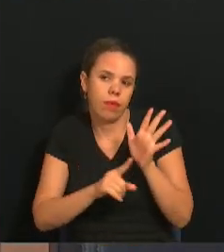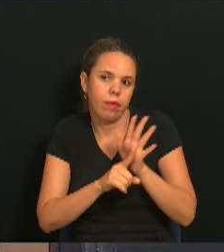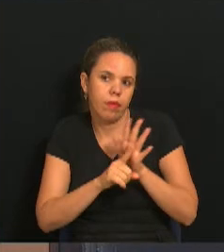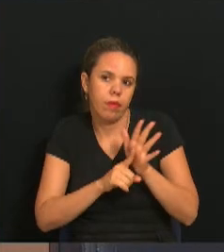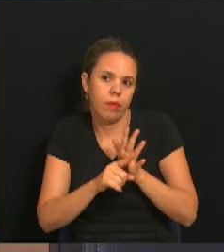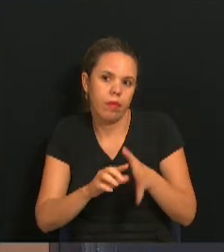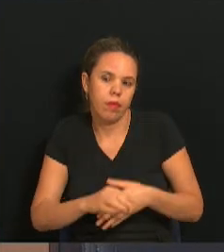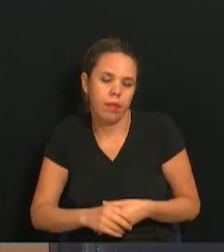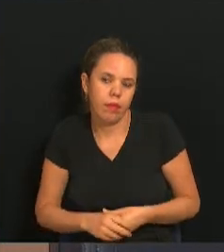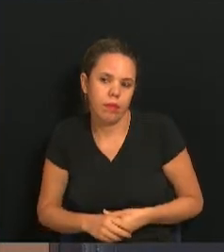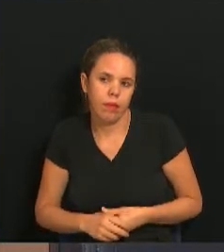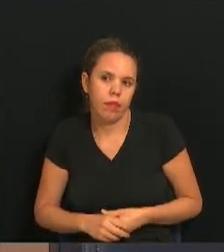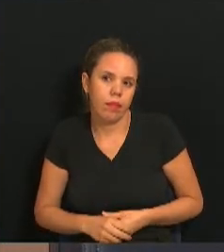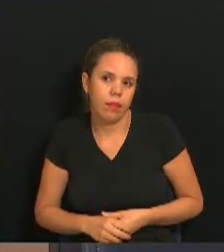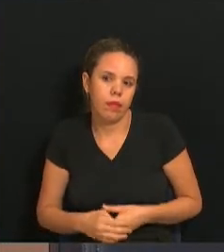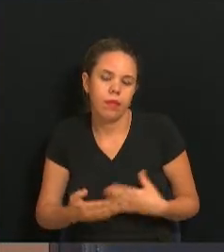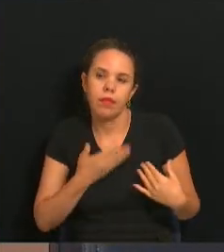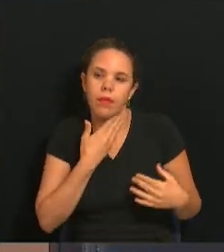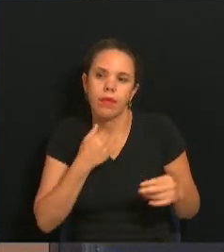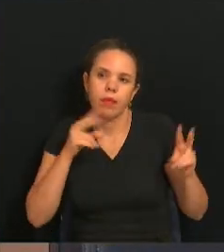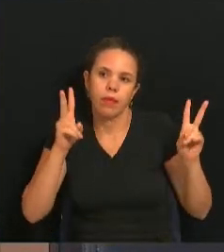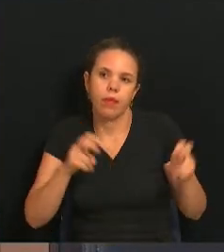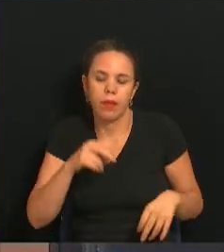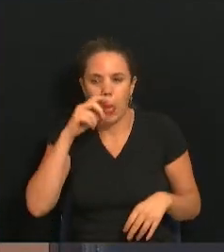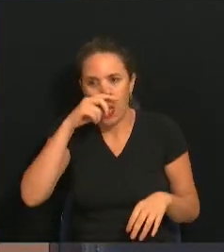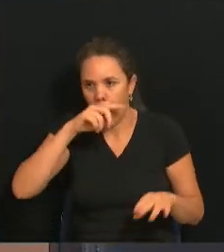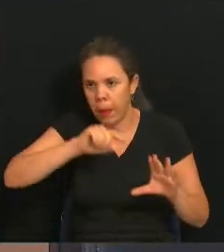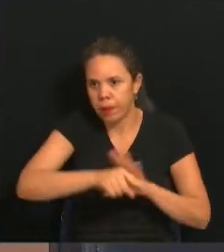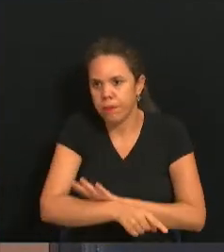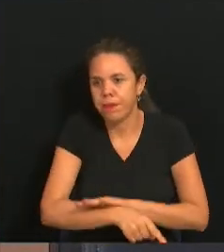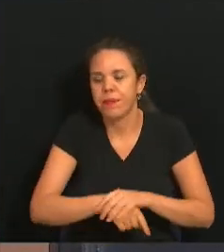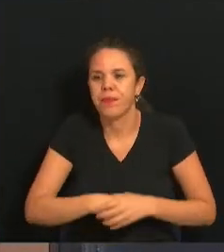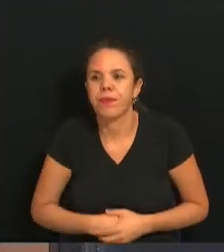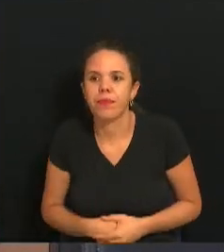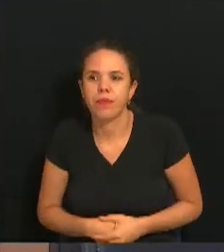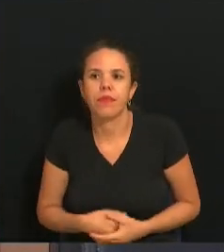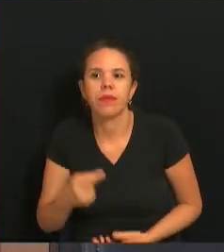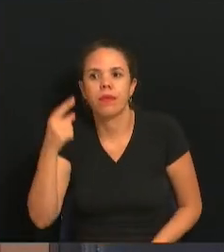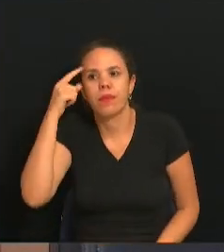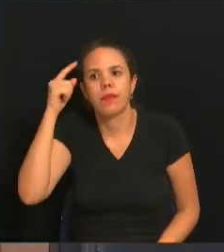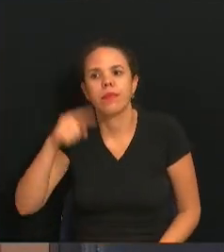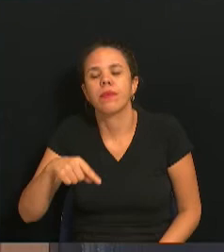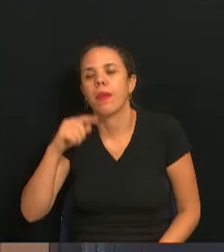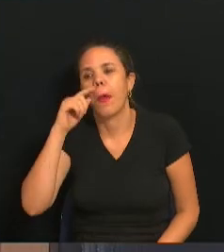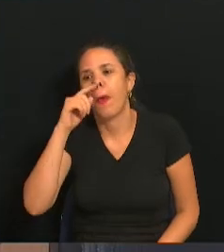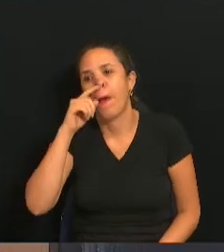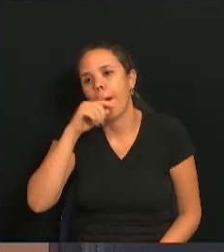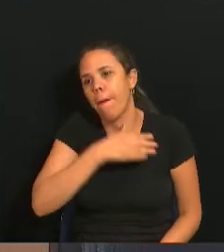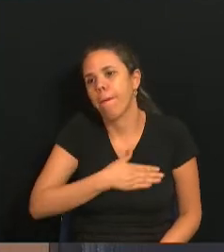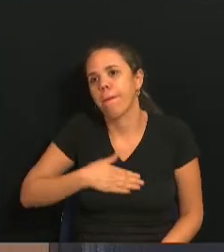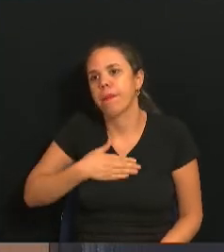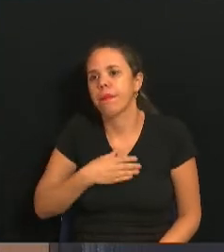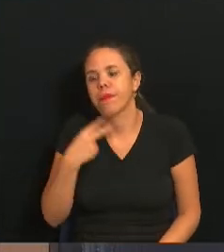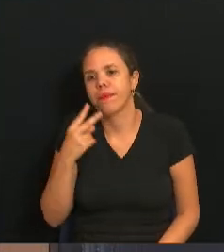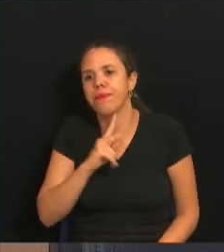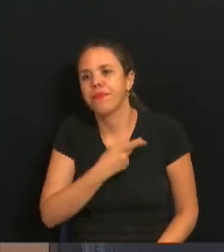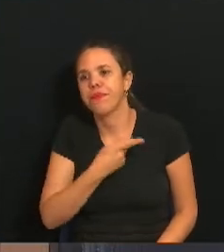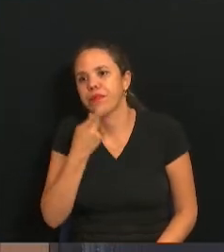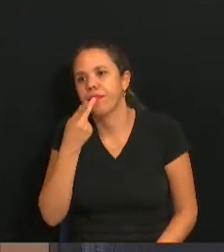a gente debater mais, aprofundar mais essa ideia. Eu gostaria que o vereador